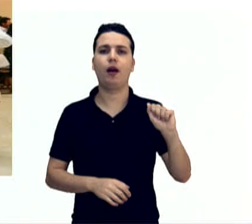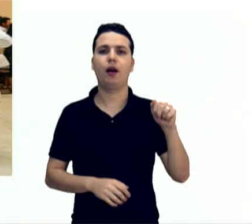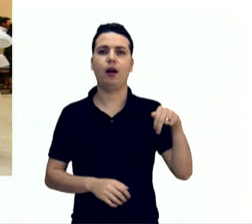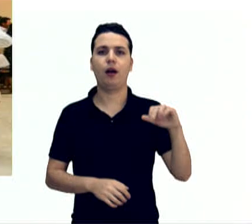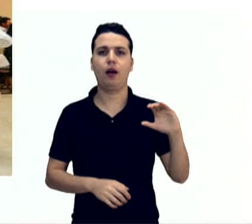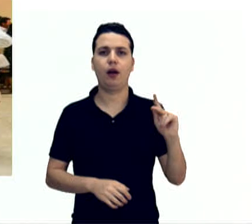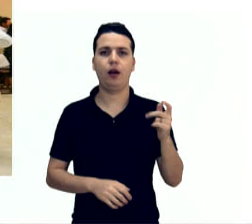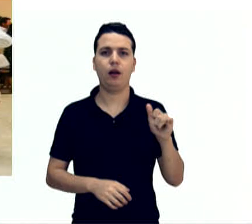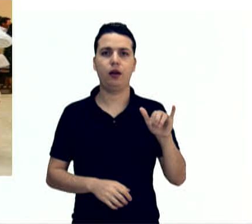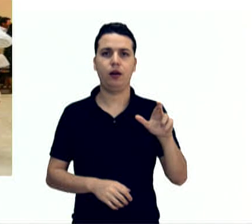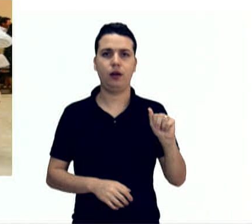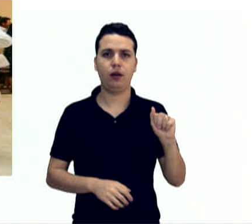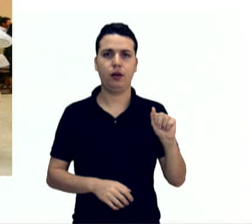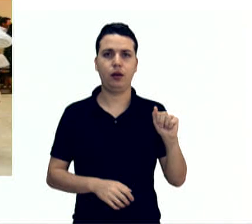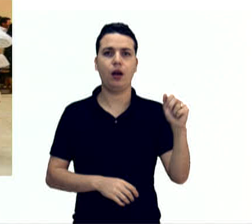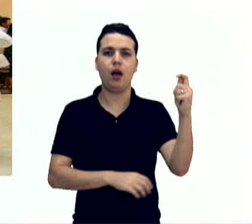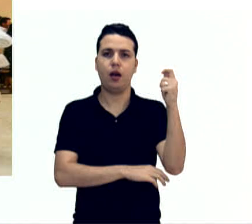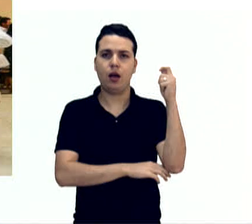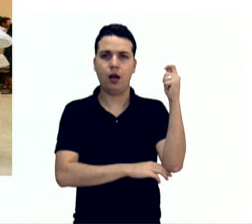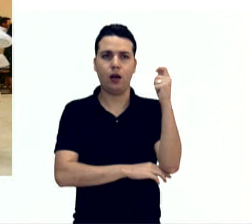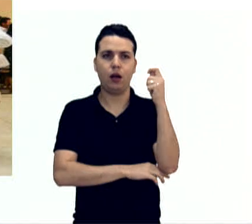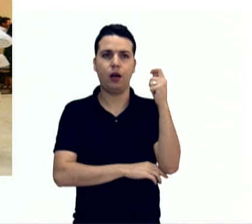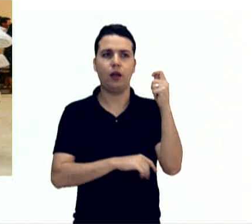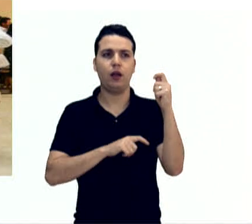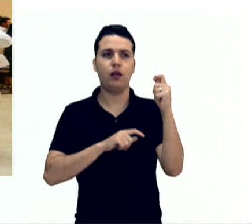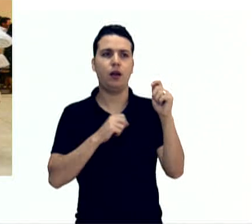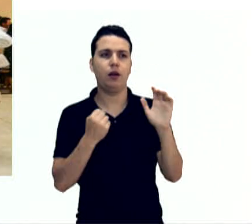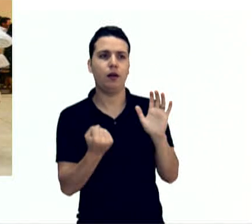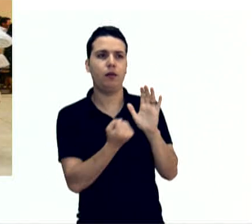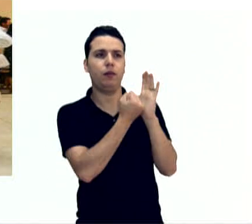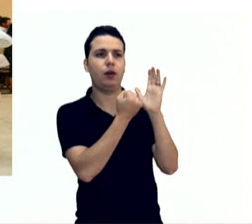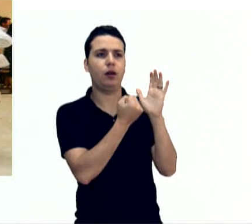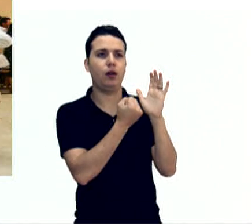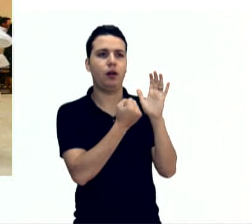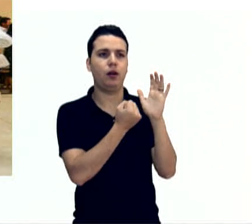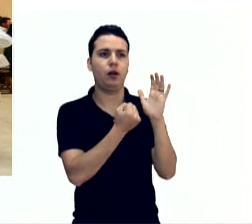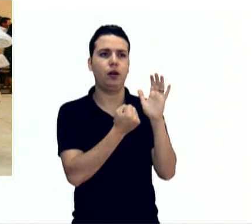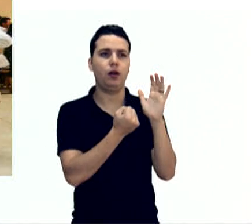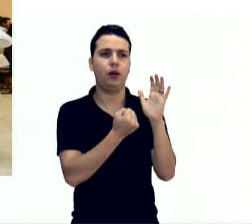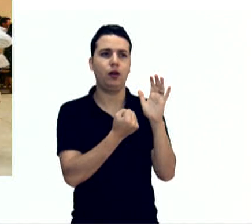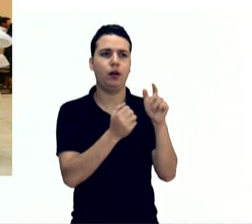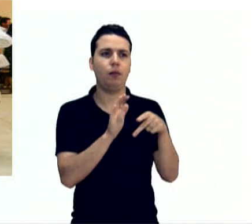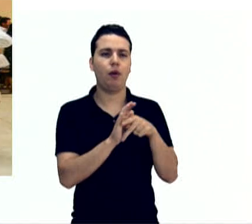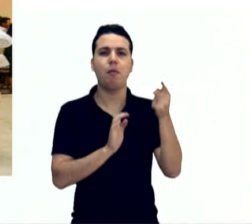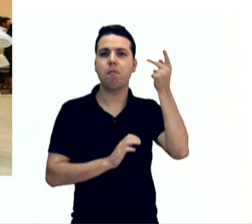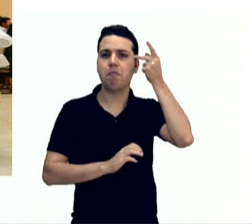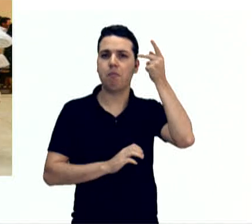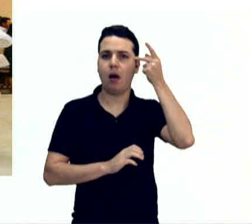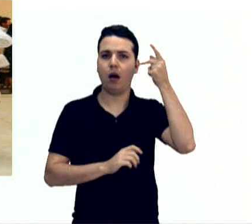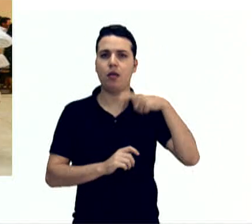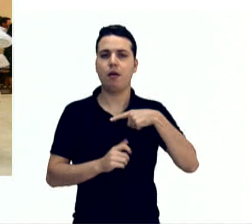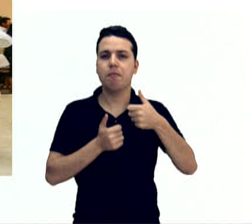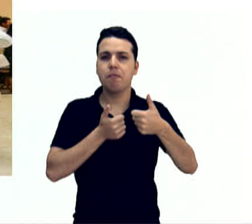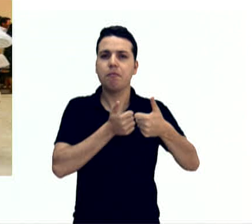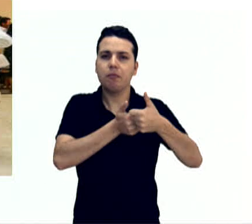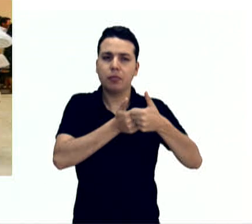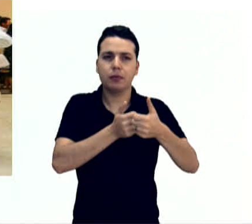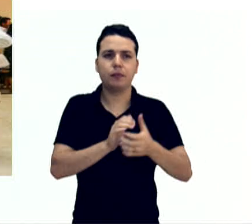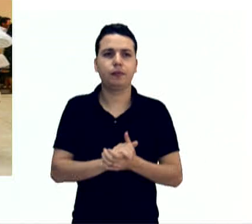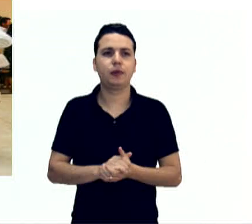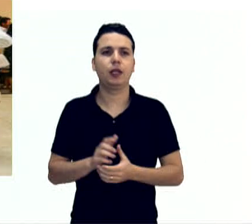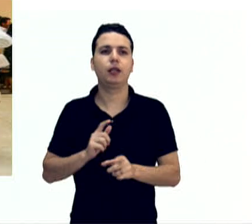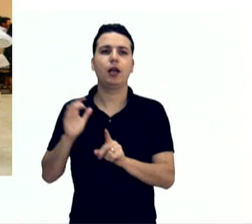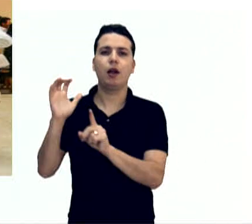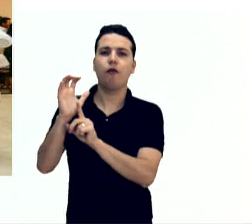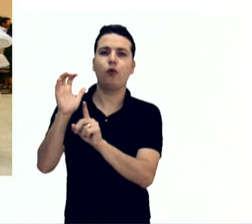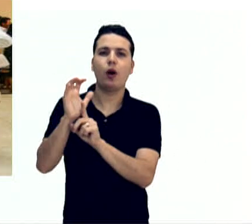com marca da influência do interior paulista também, que tem essa proximidade, tá? Com influência